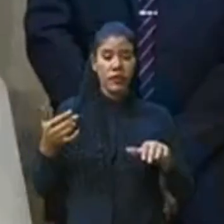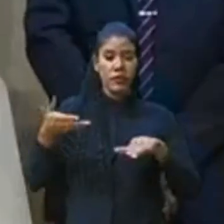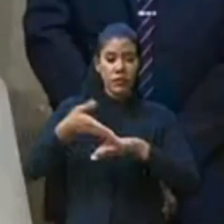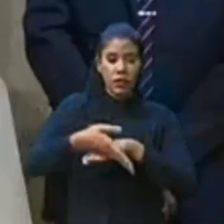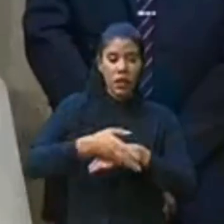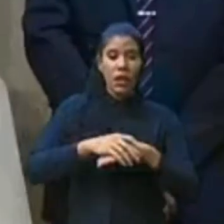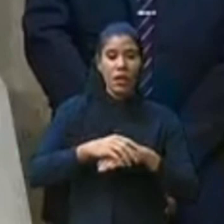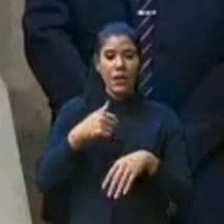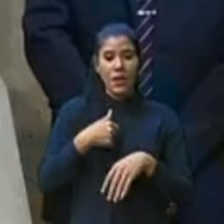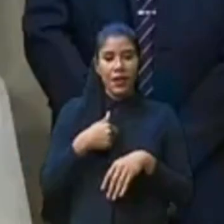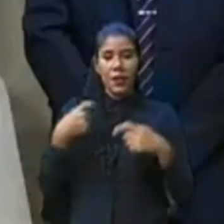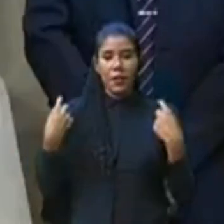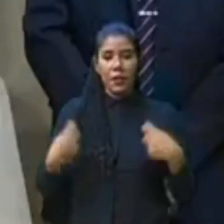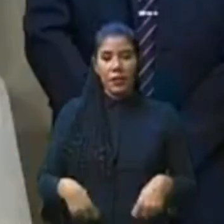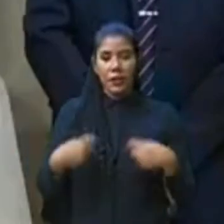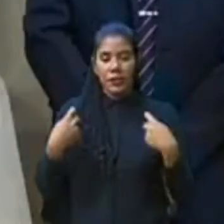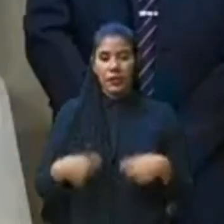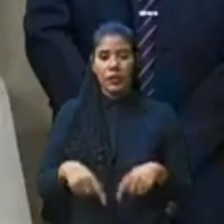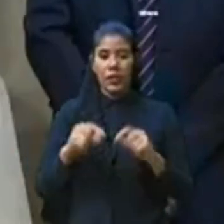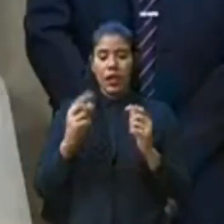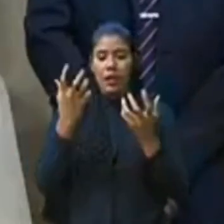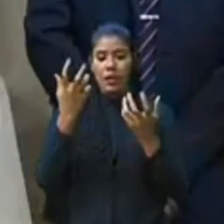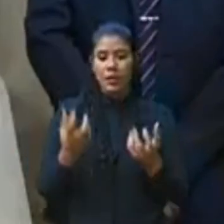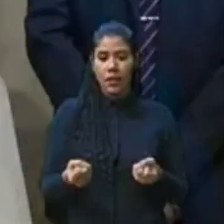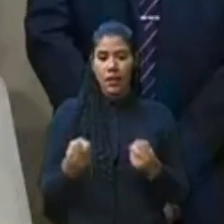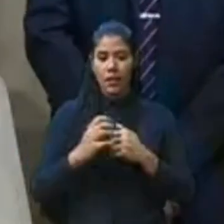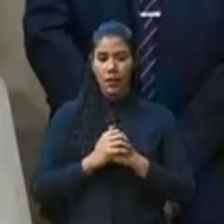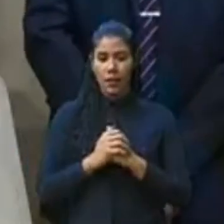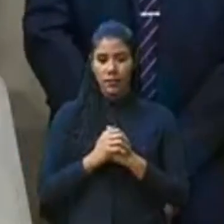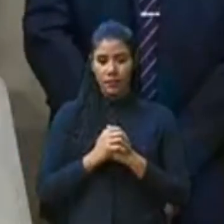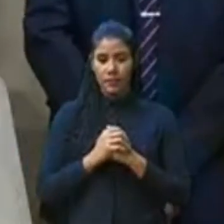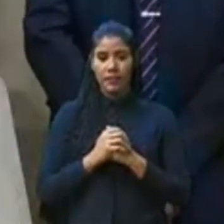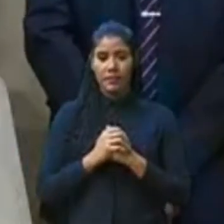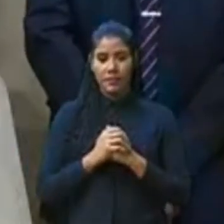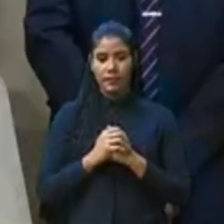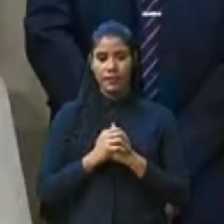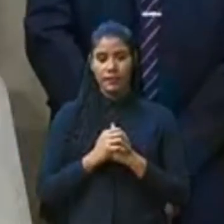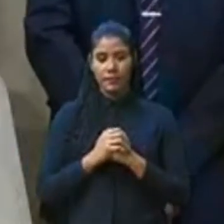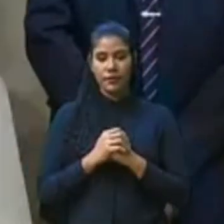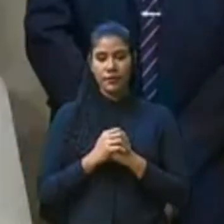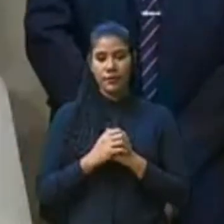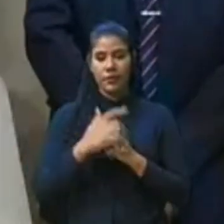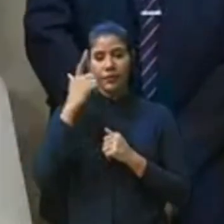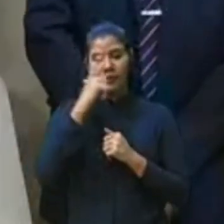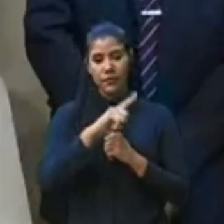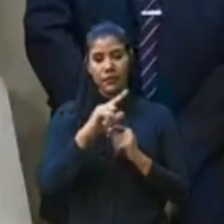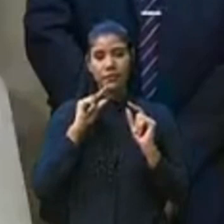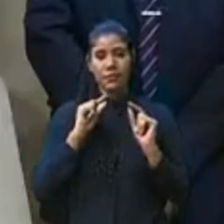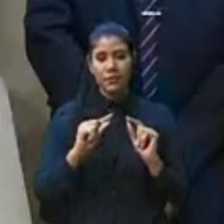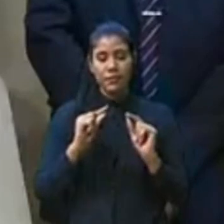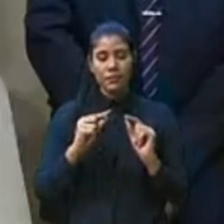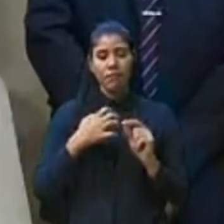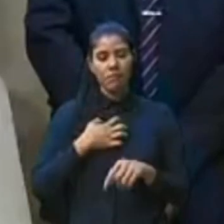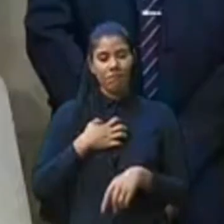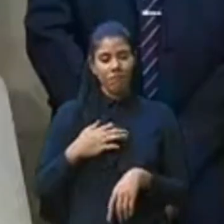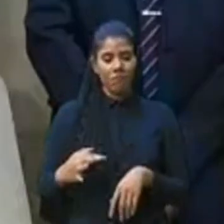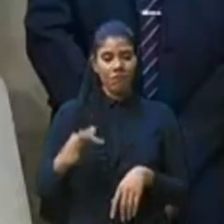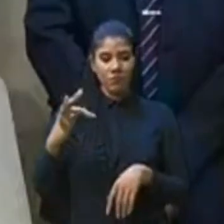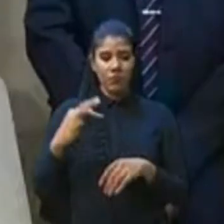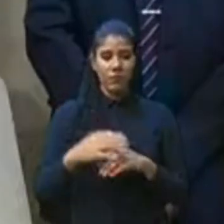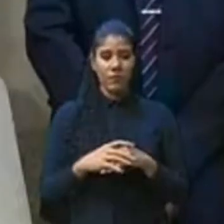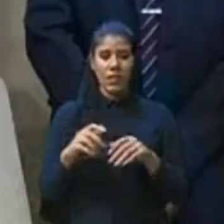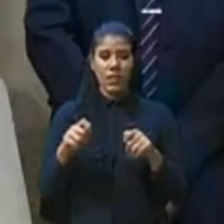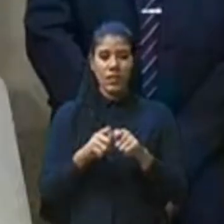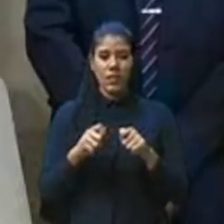espaço, e eu tive que exatamente aceitar, em vez de um banco, uma pontinha no banco, para naturalmente plantar ali uma esperança. Ainda fiz